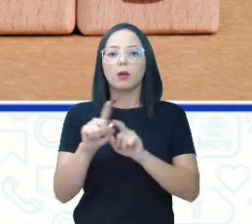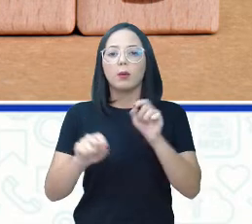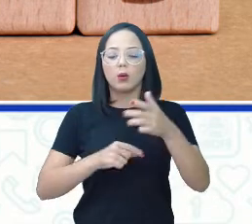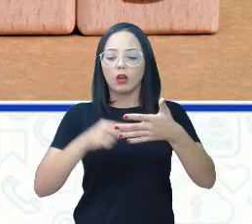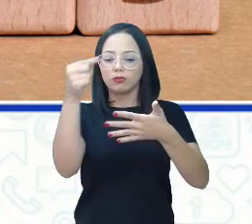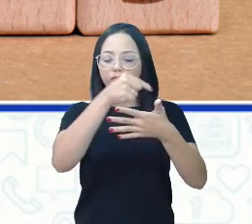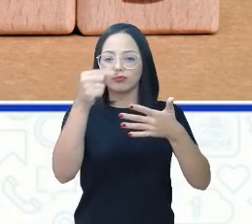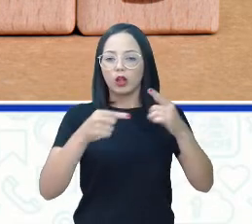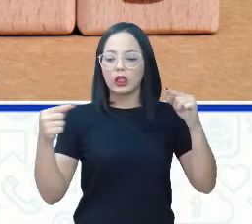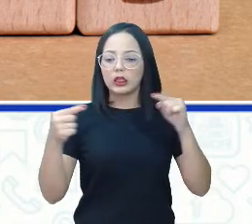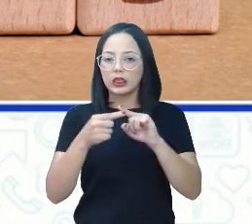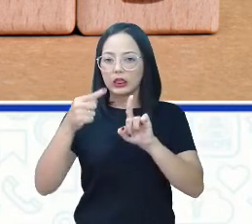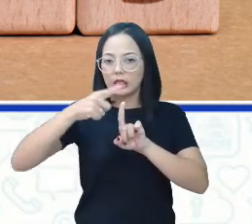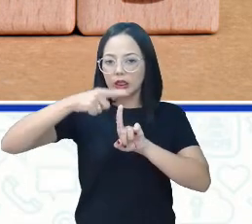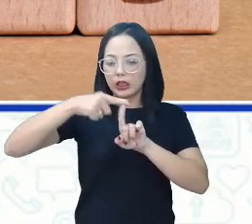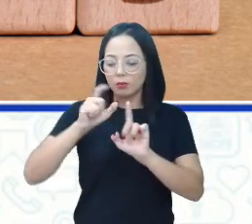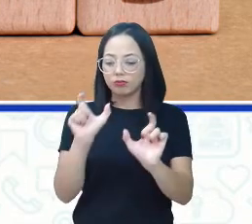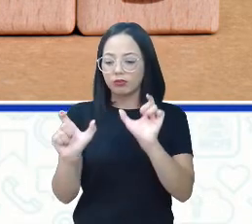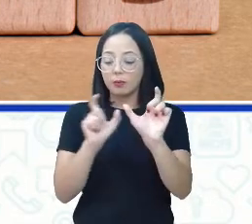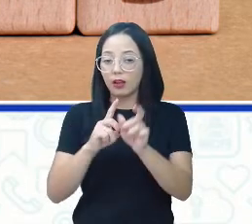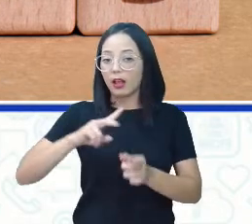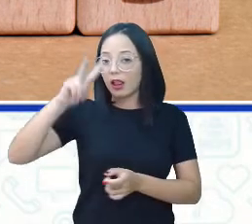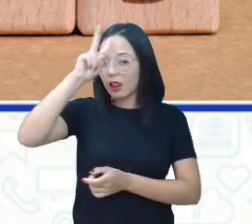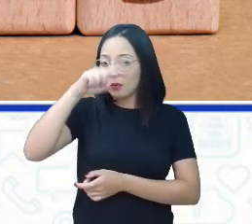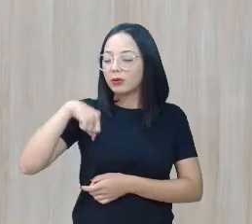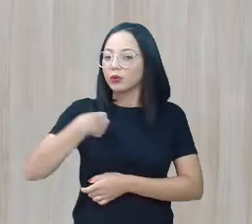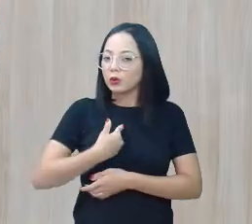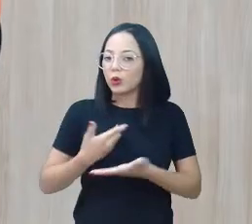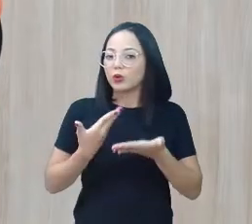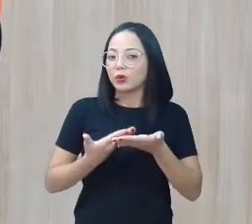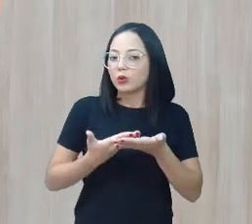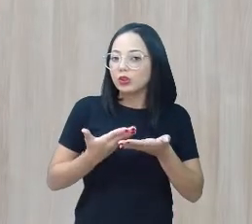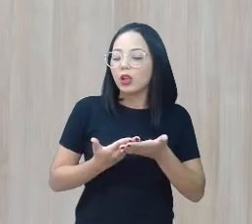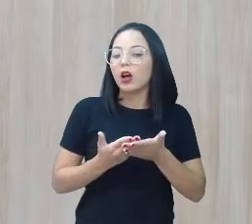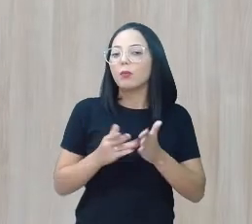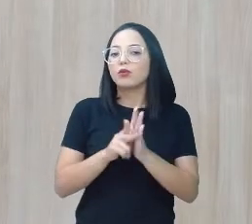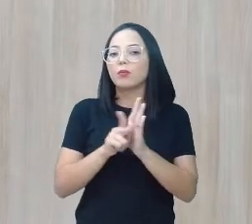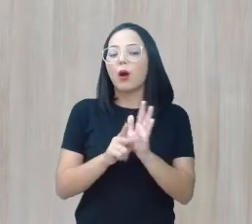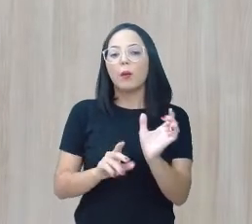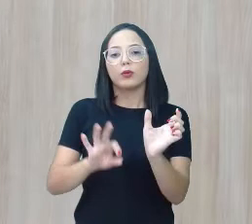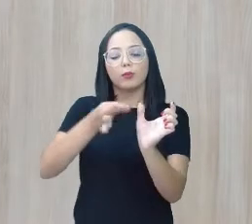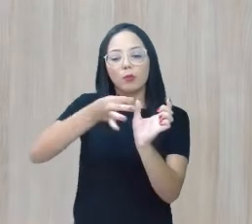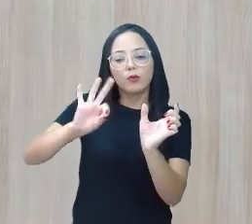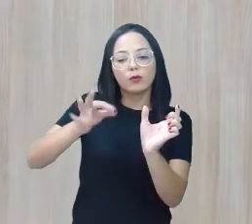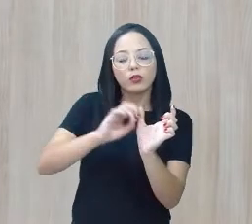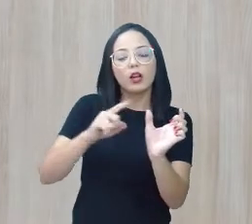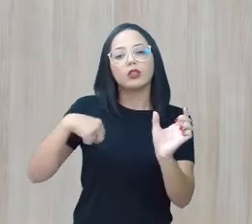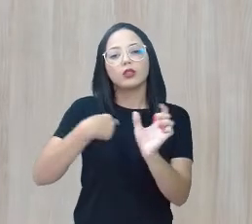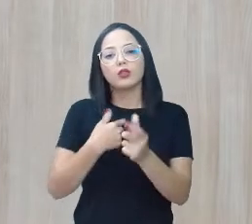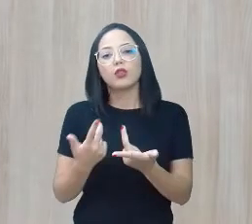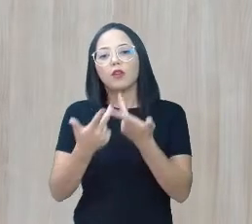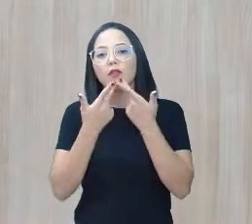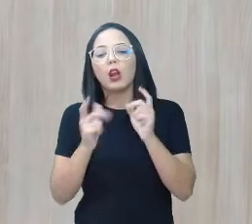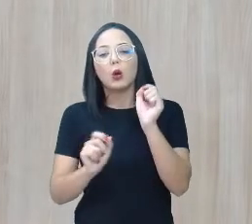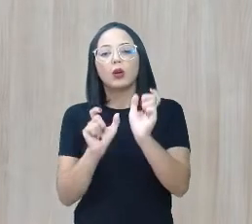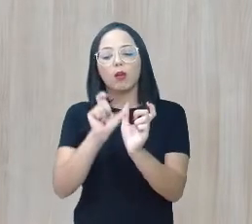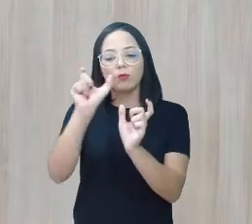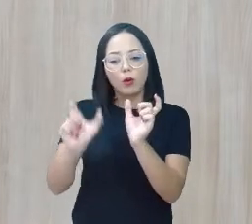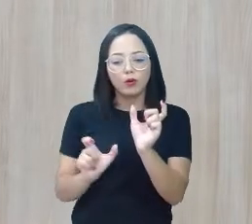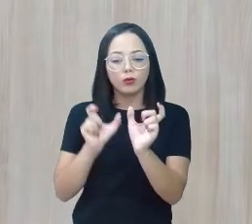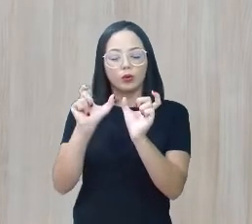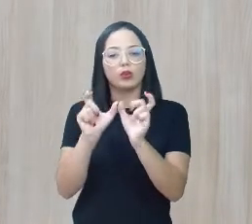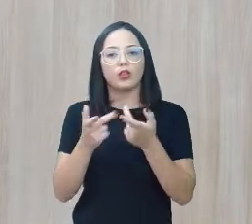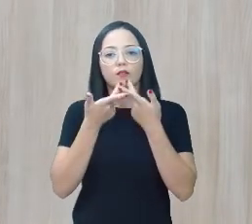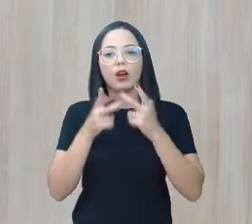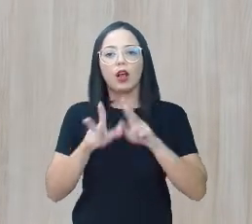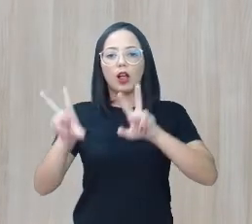das palavras. Lembra quando estudamos, né, a morfossintaxe? E aí eu falei para vocês que a morfologia